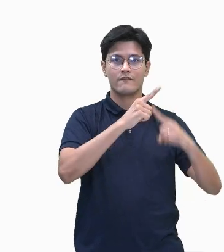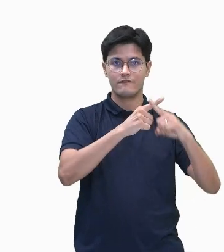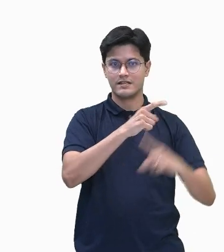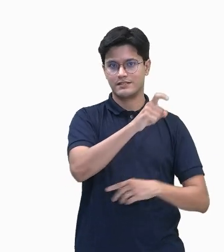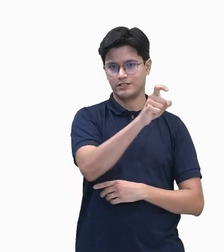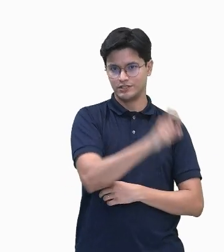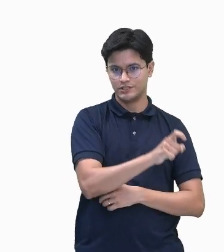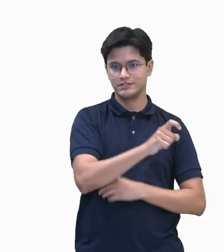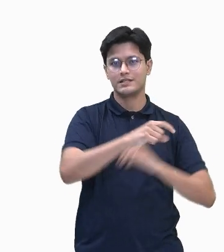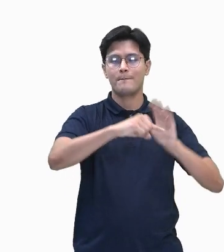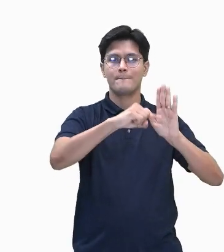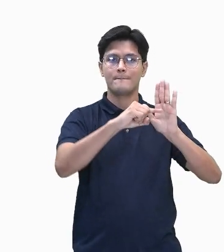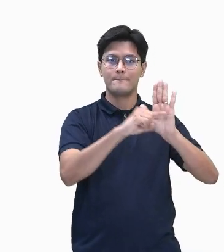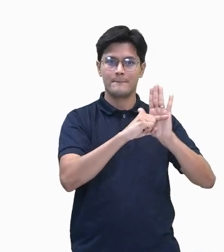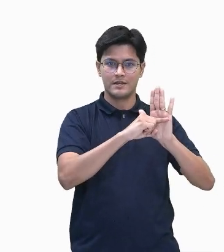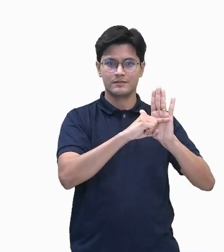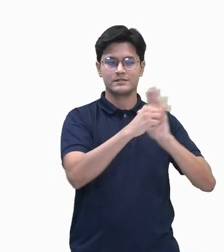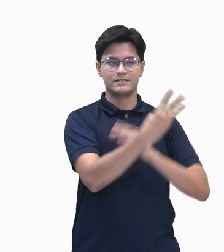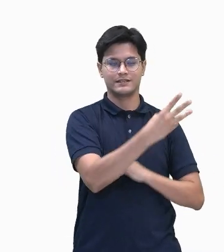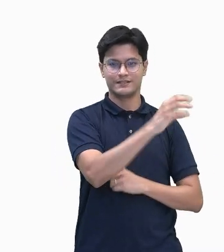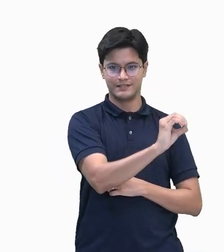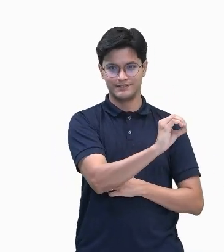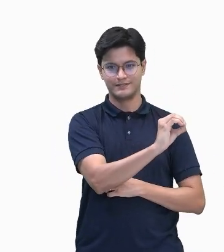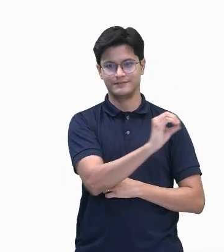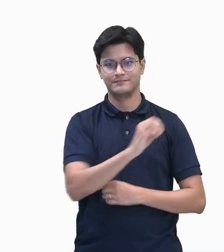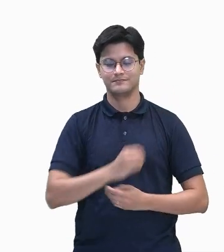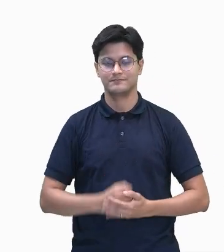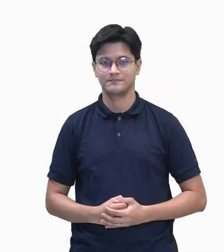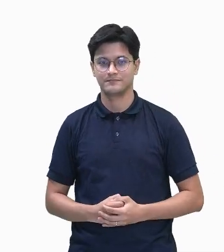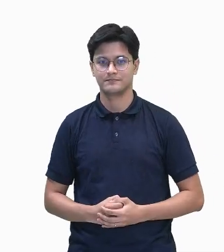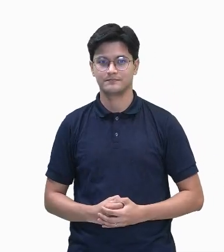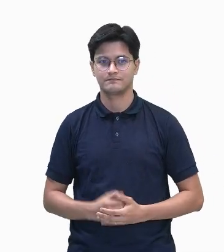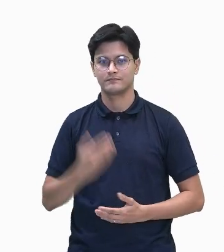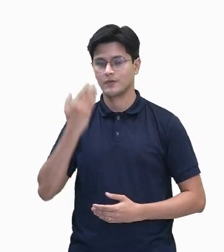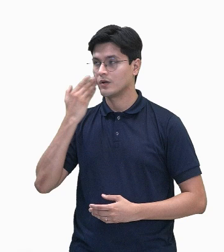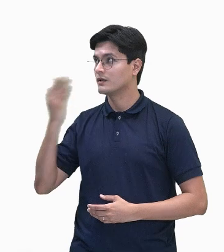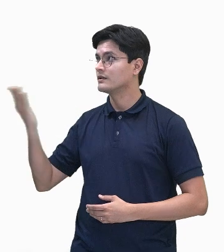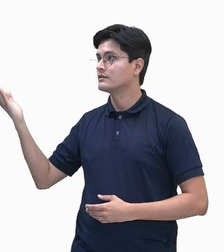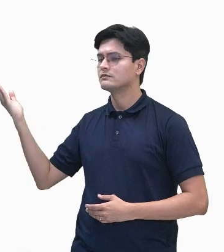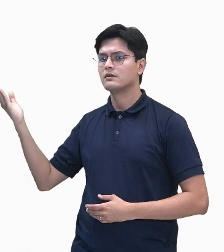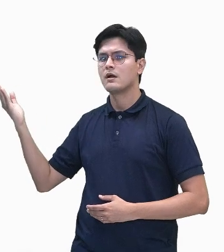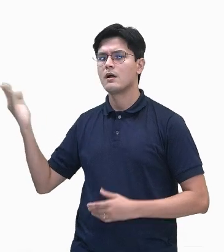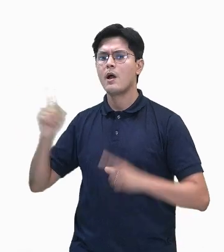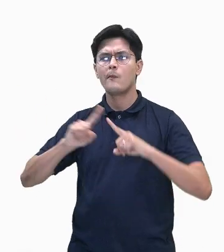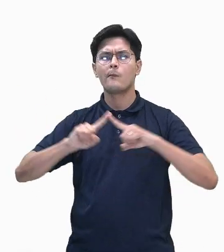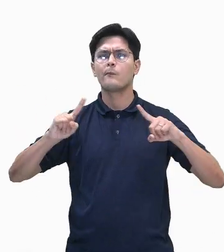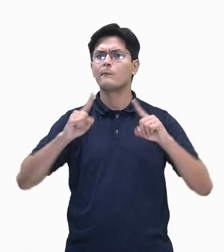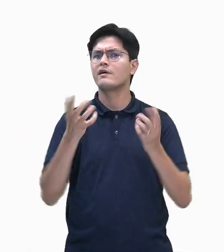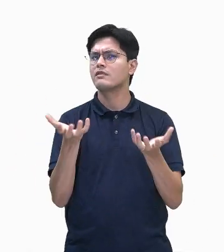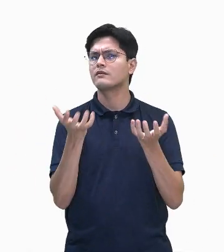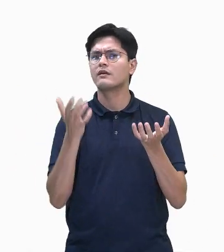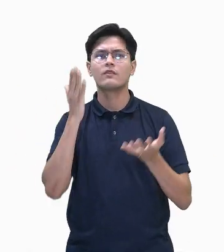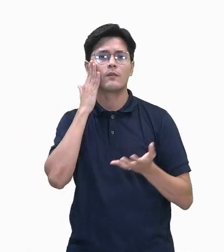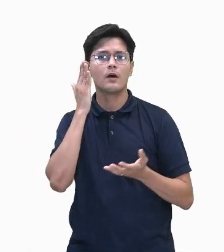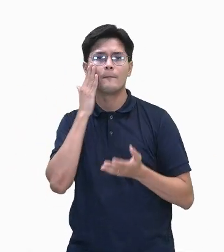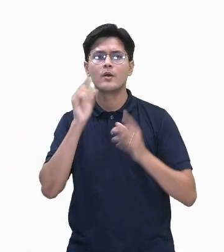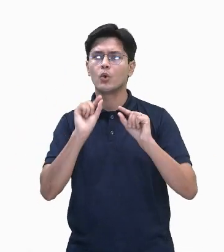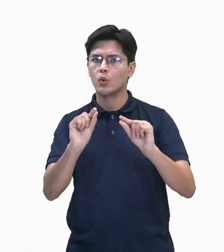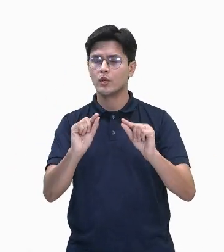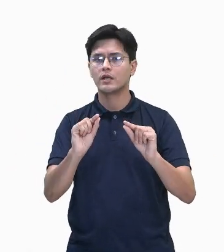X menos 30. Certo? Mas ele quer saber a venda de